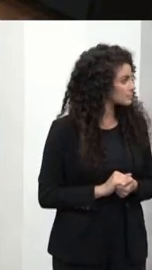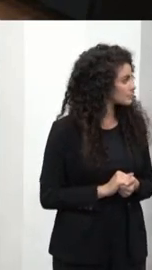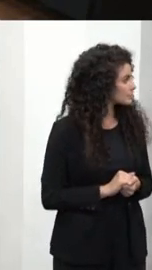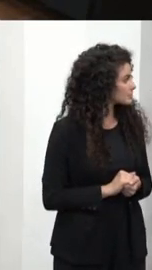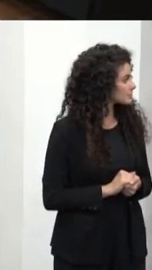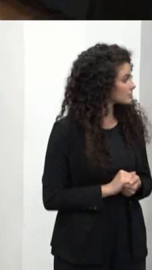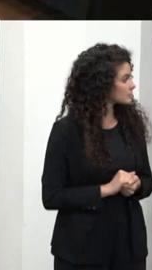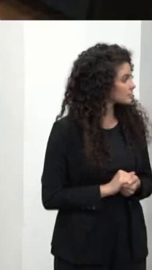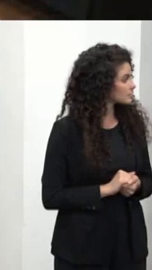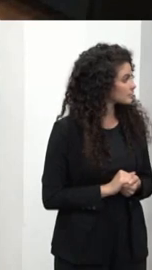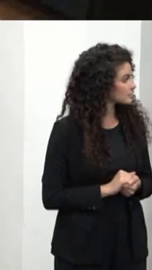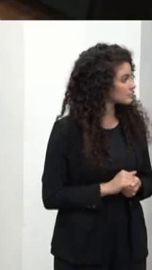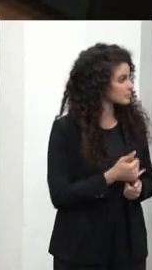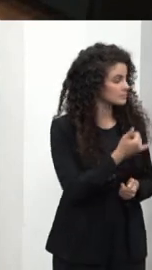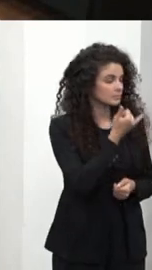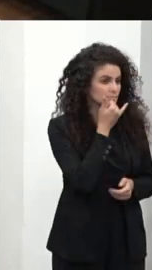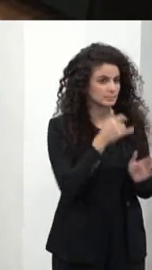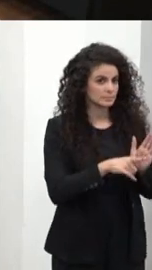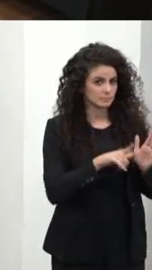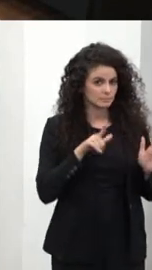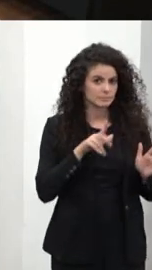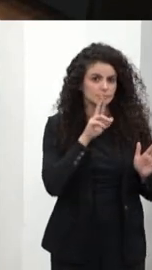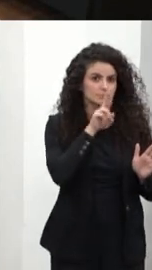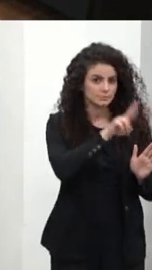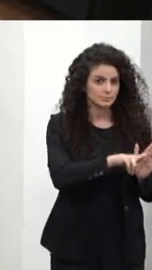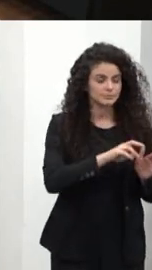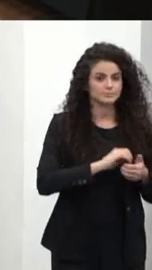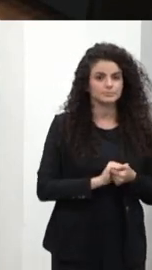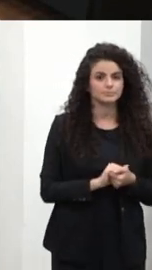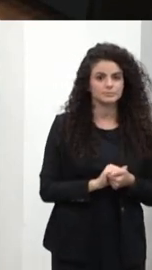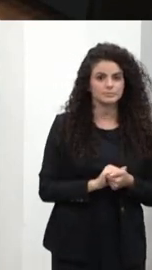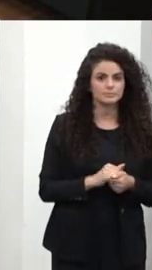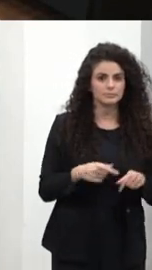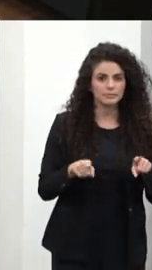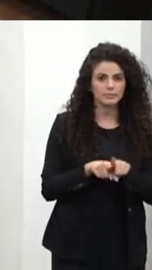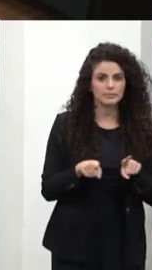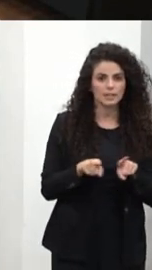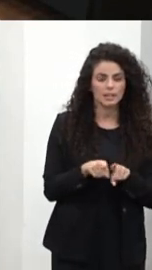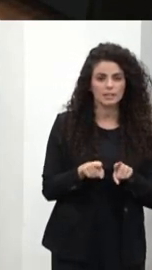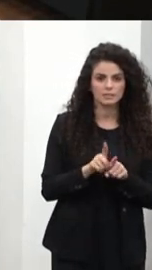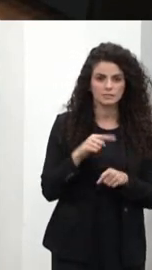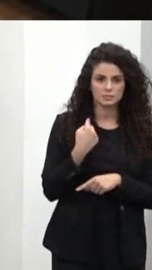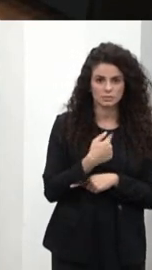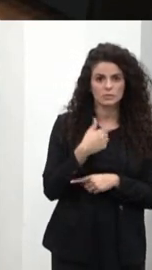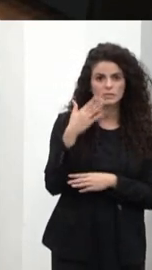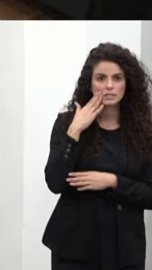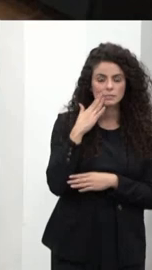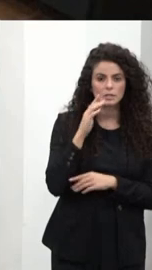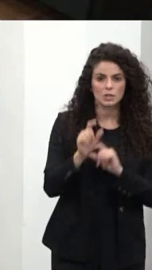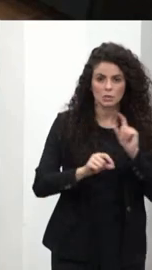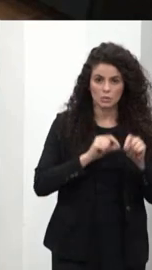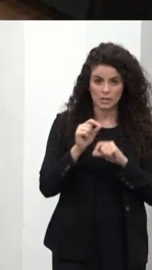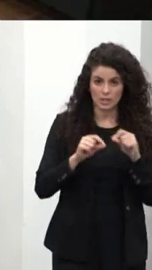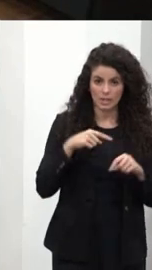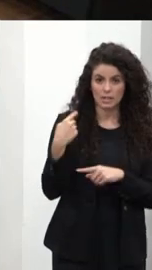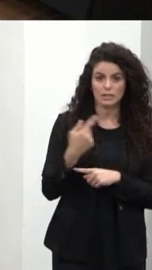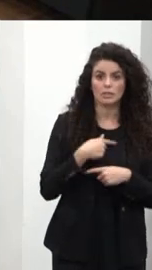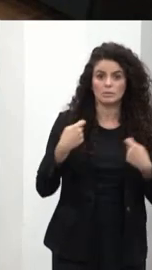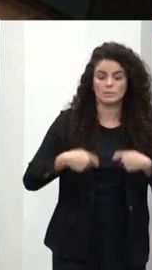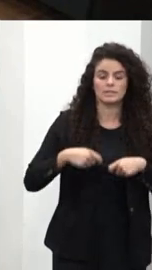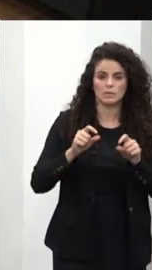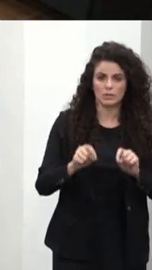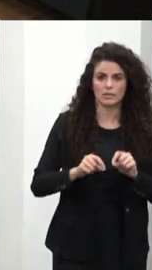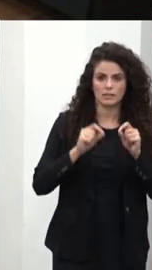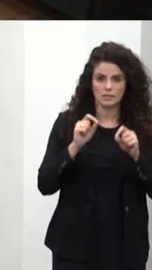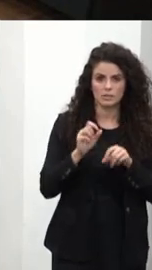sem me permite falar antes né É também entender que é parte do dever do Estado fazer a busca ativa para